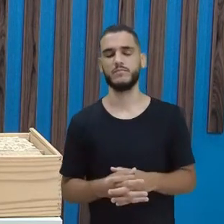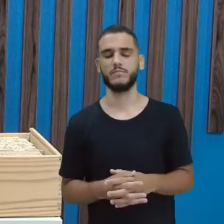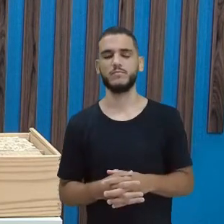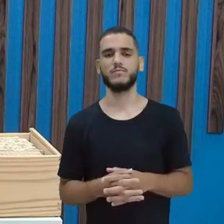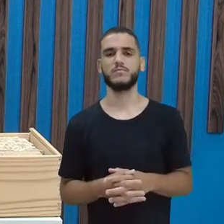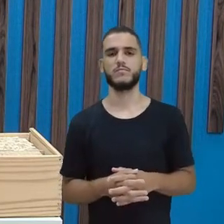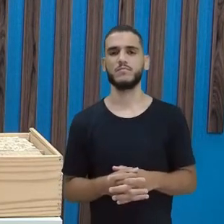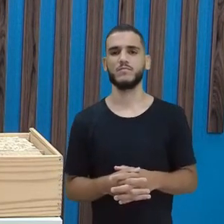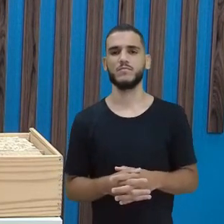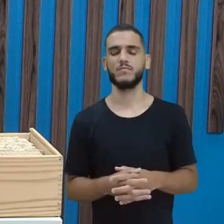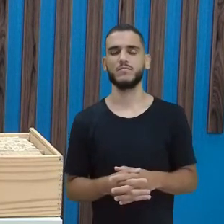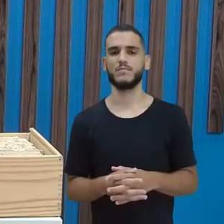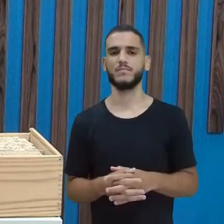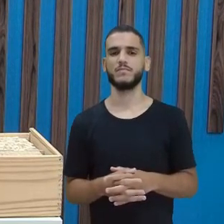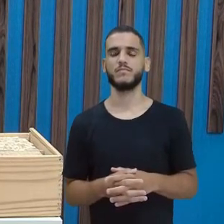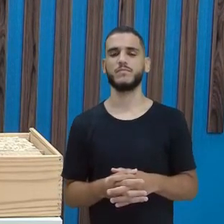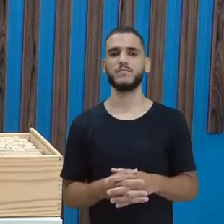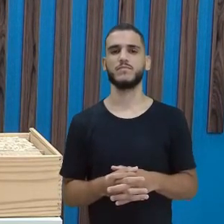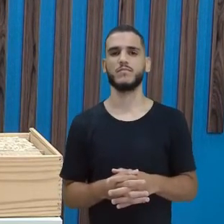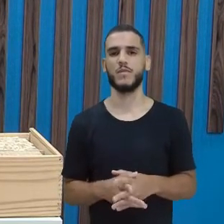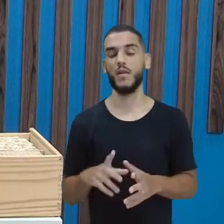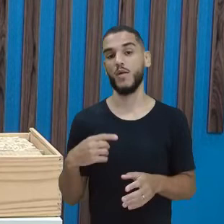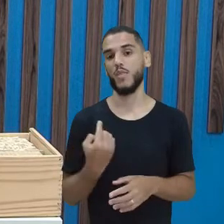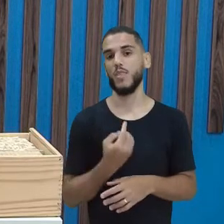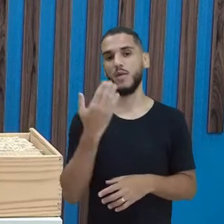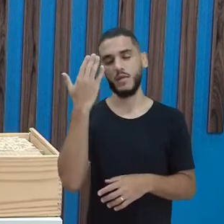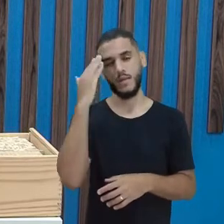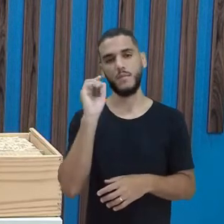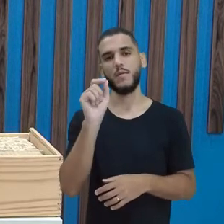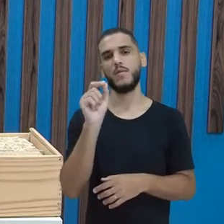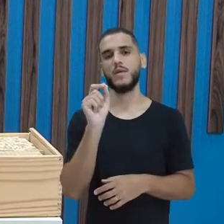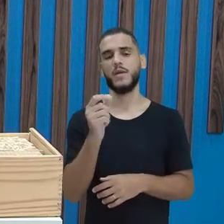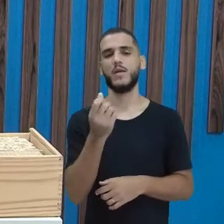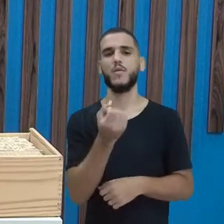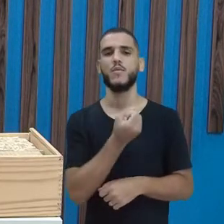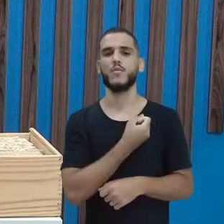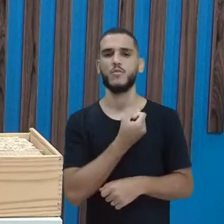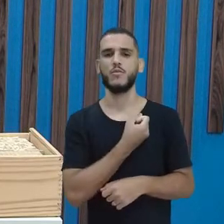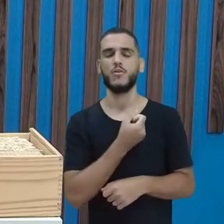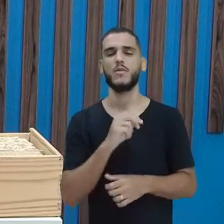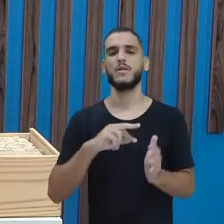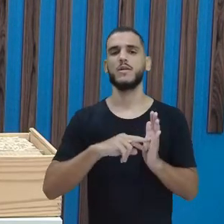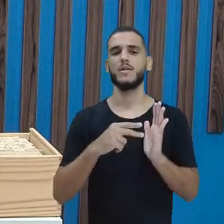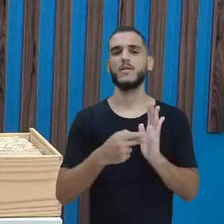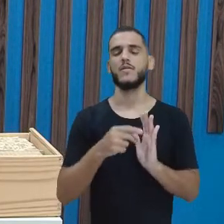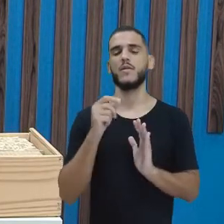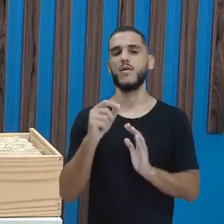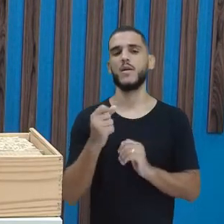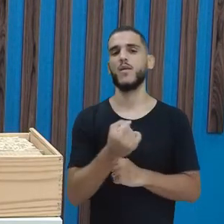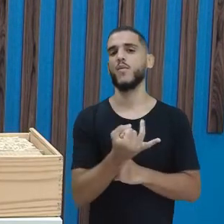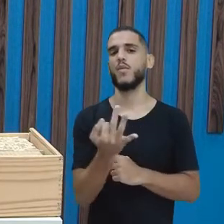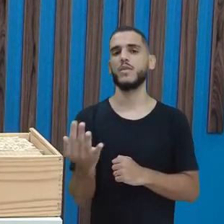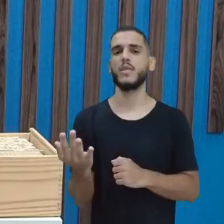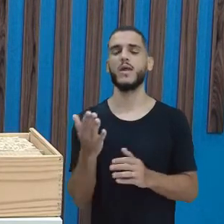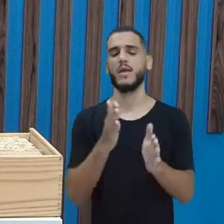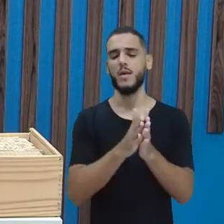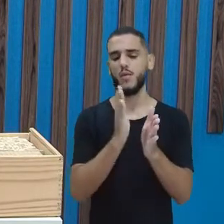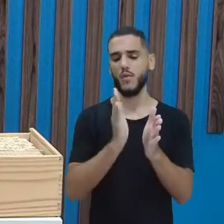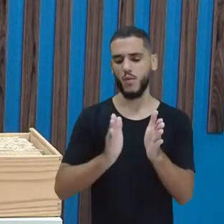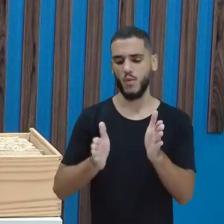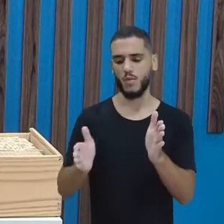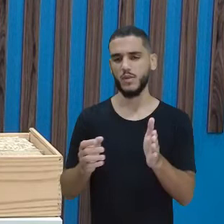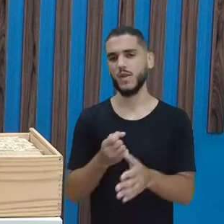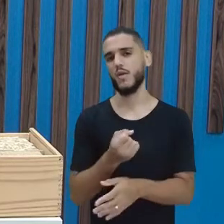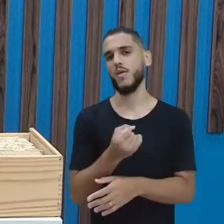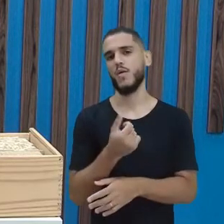dizer assim. Nós sabemos que os números representam quantidades, ordem, entre